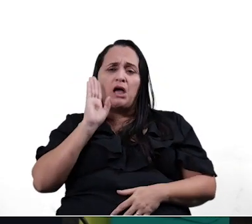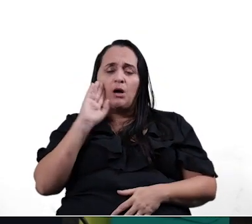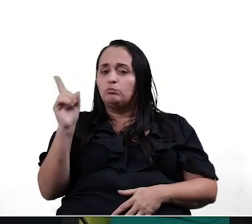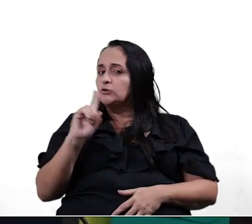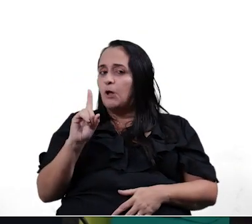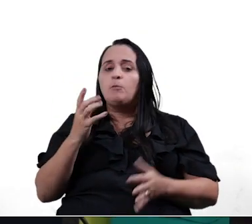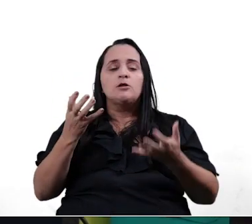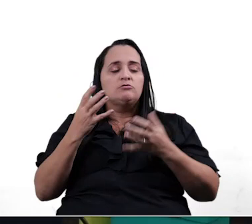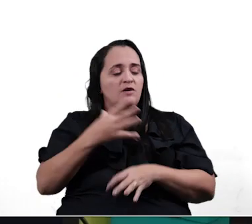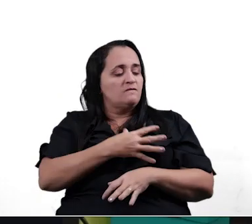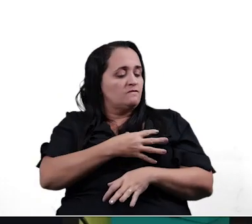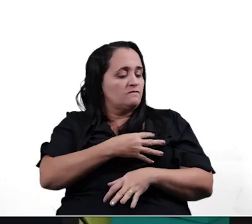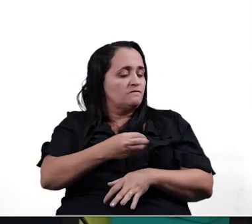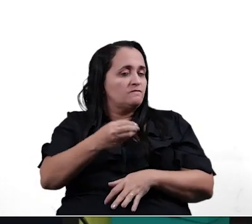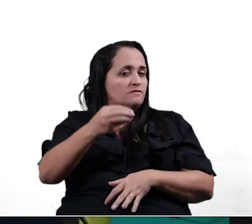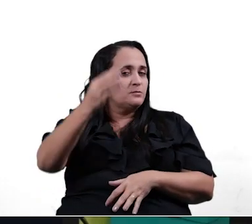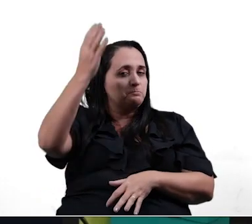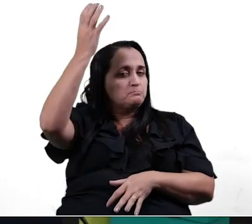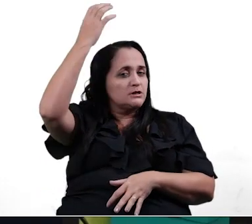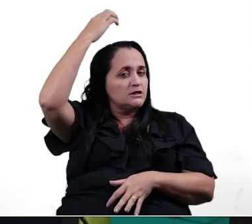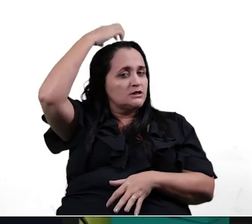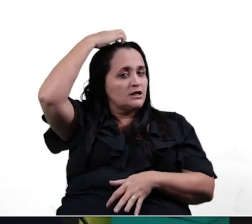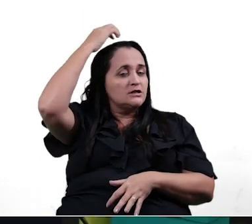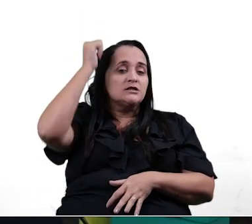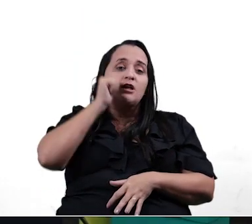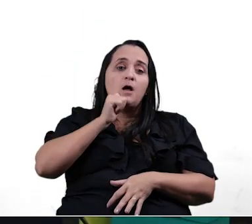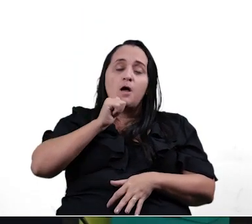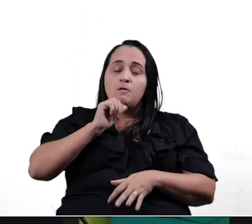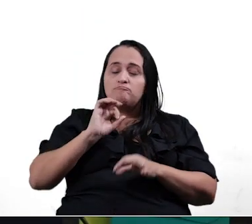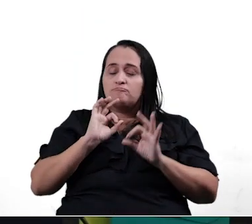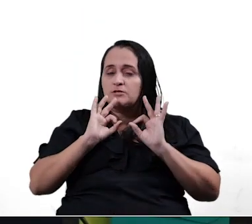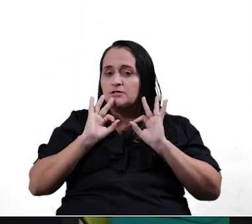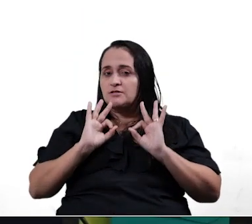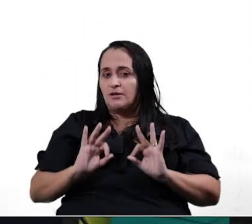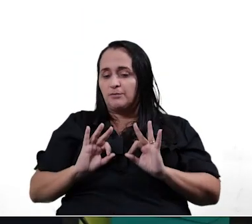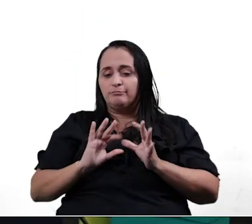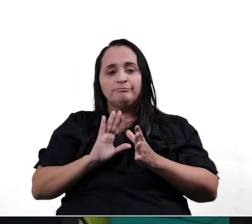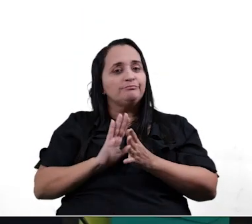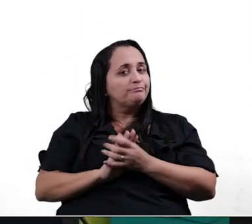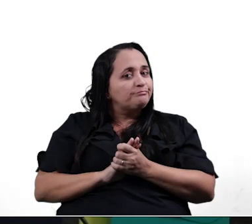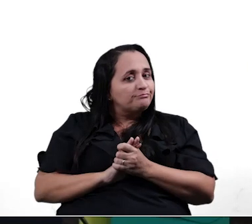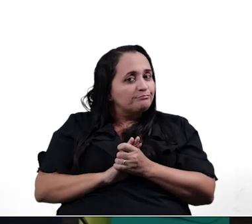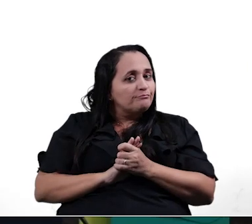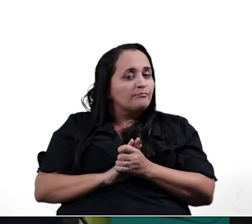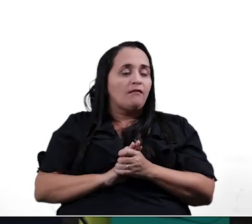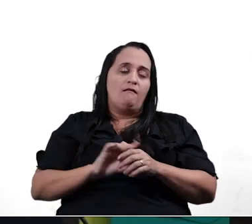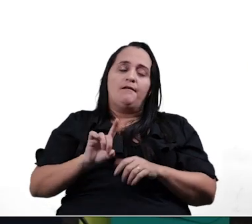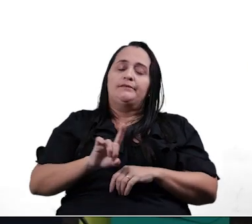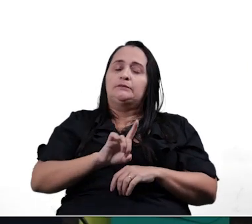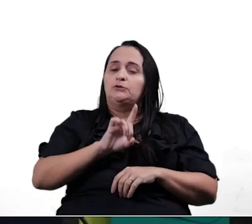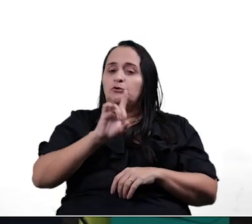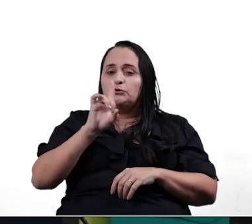ele. Então, a rainha resolveu fazer esse teste. E não é que esta